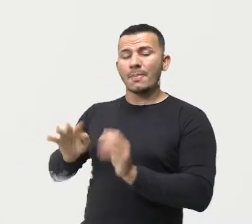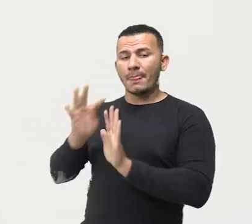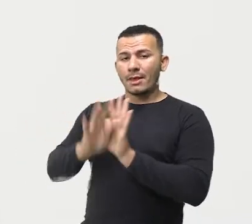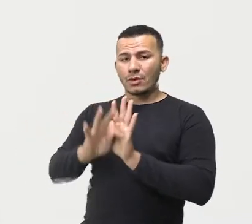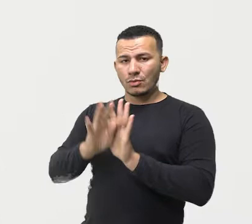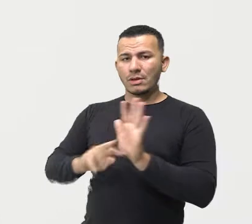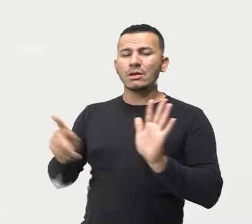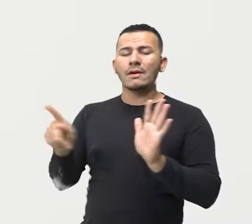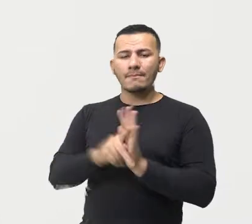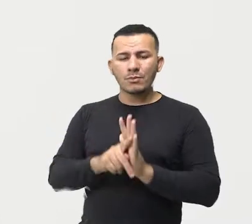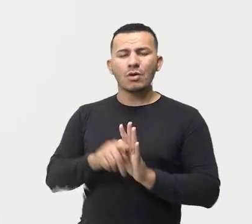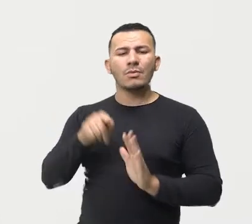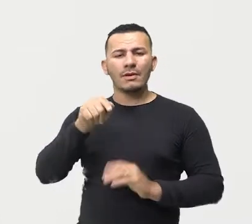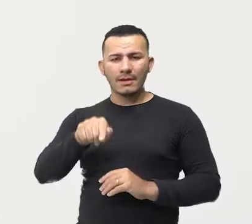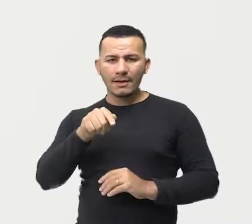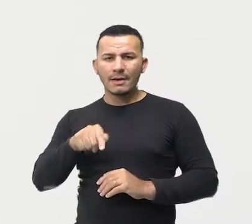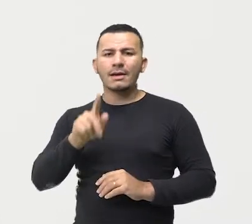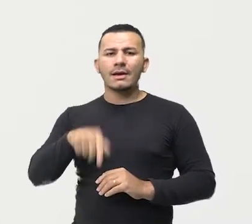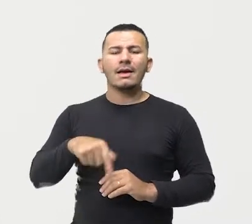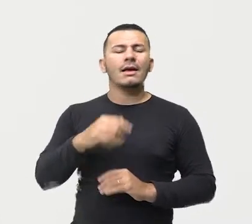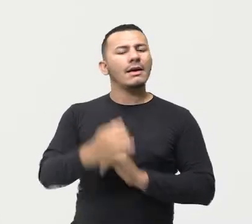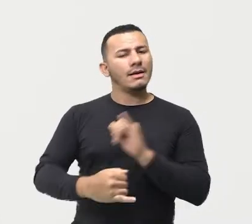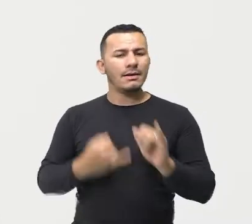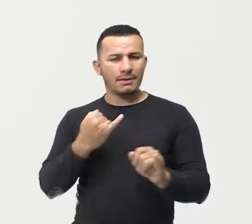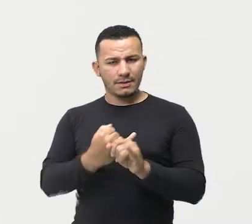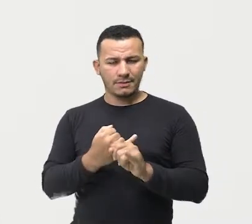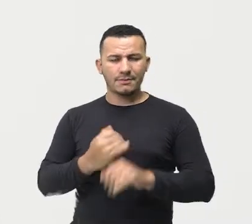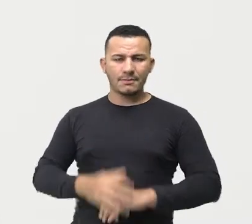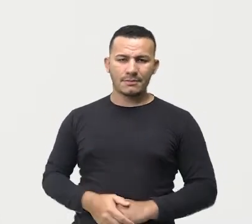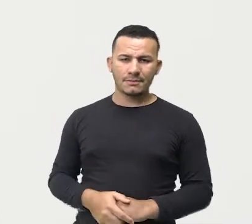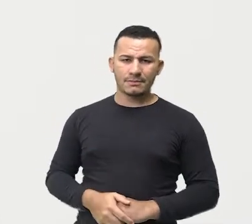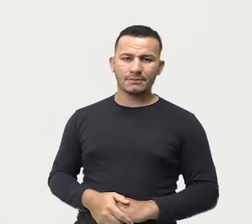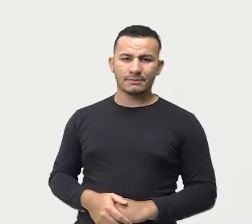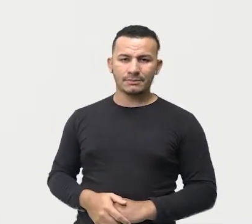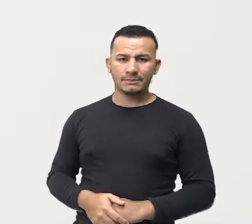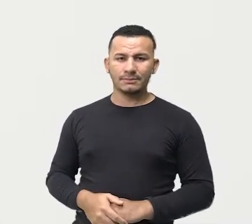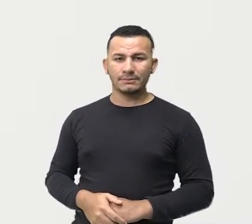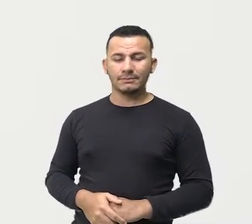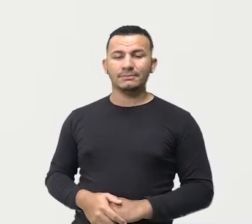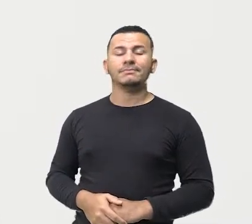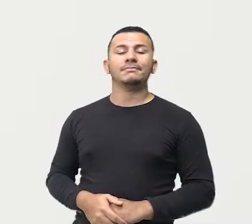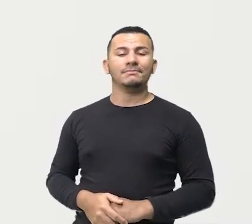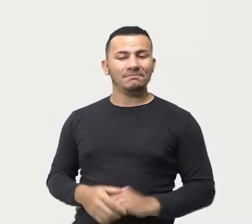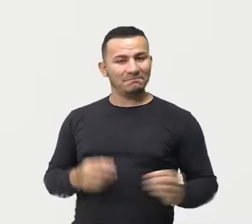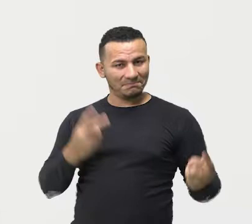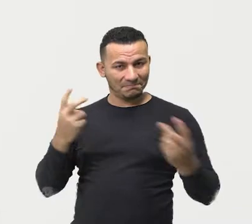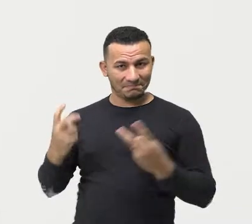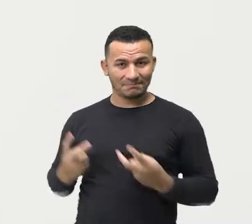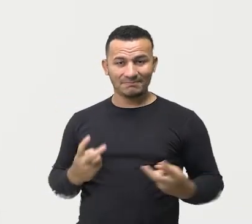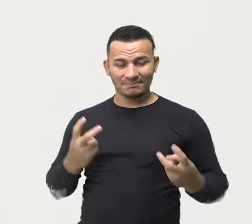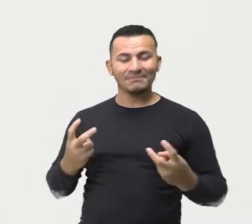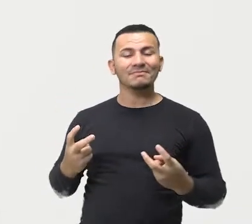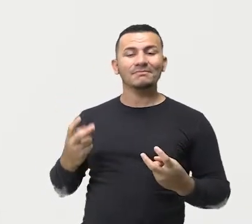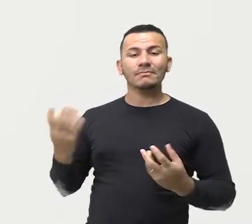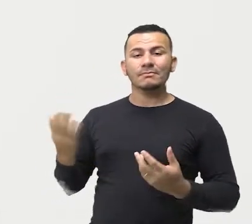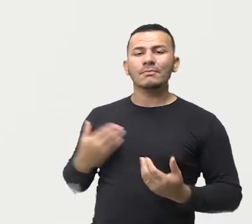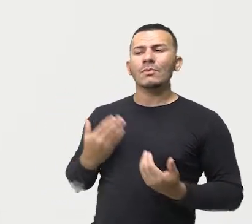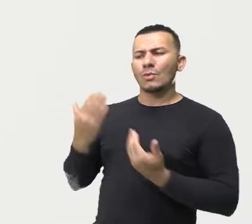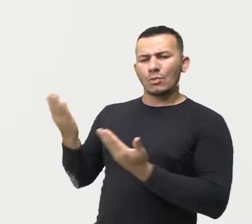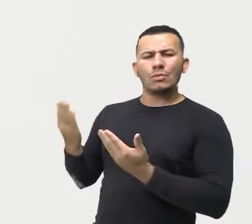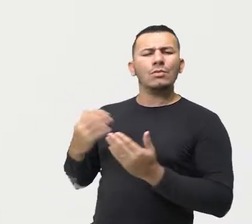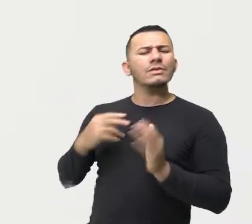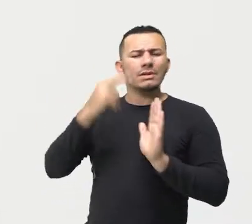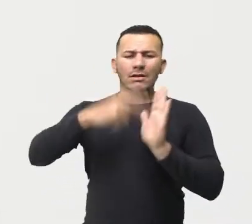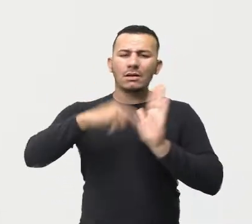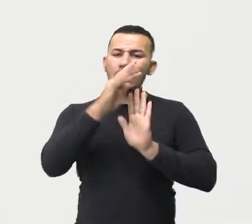este texto foi retirado é de um meio virtual certo gente Então nesse